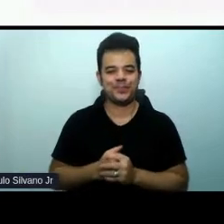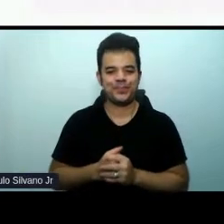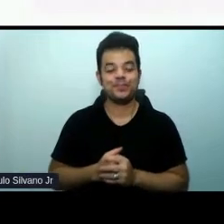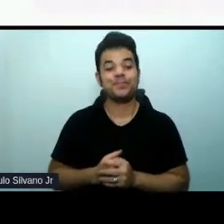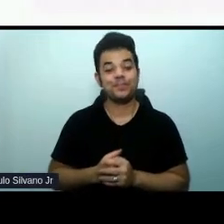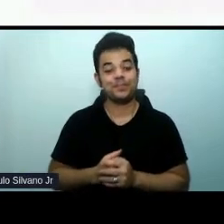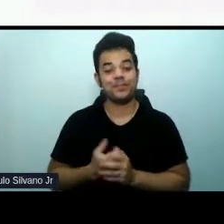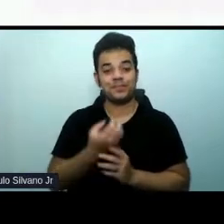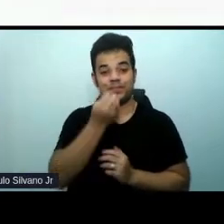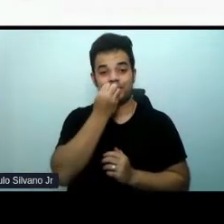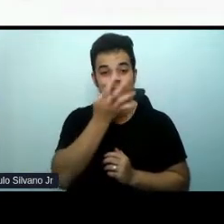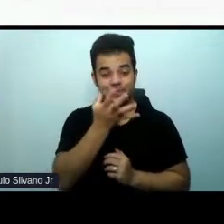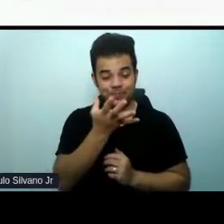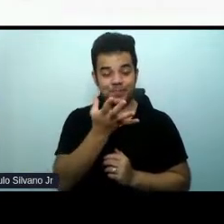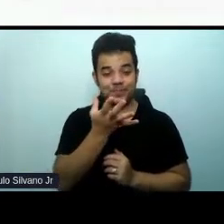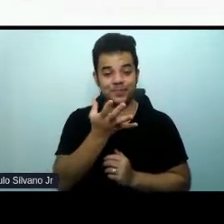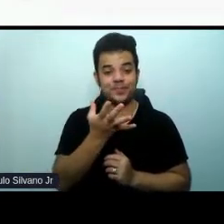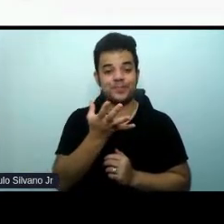Bom,